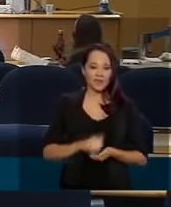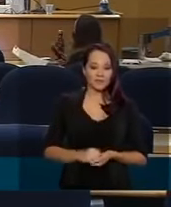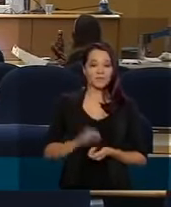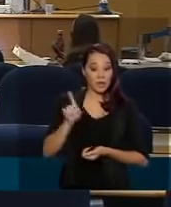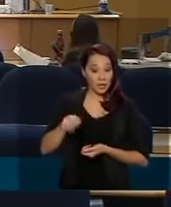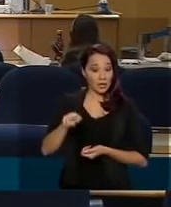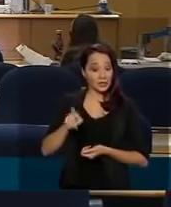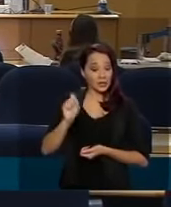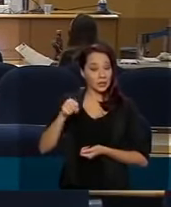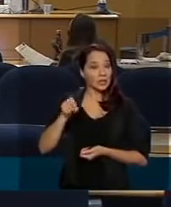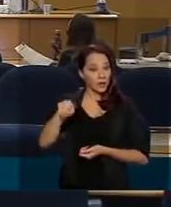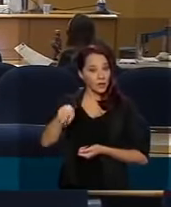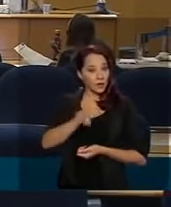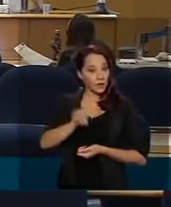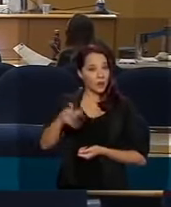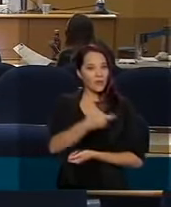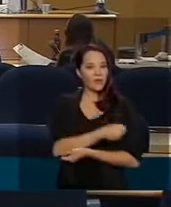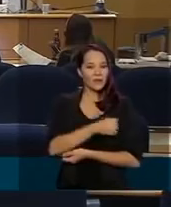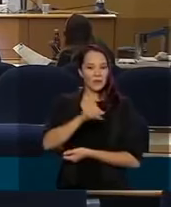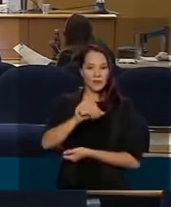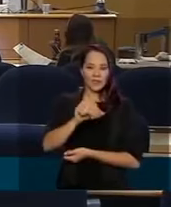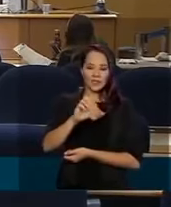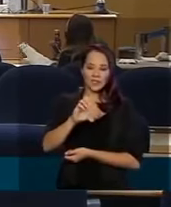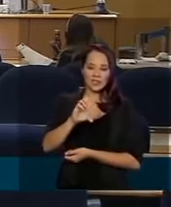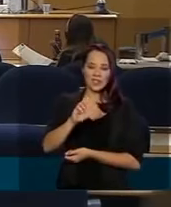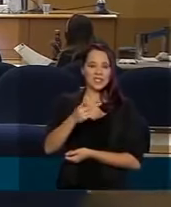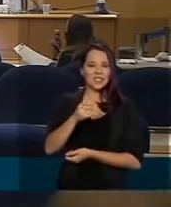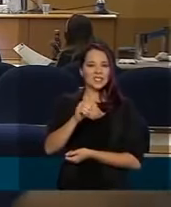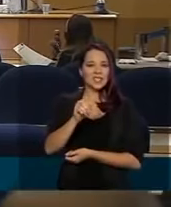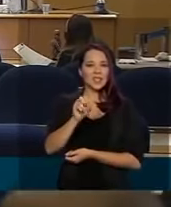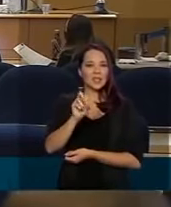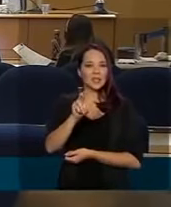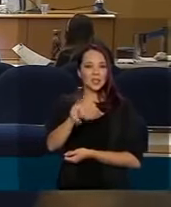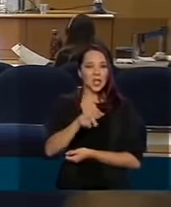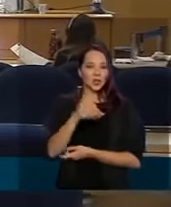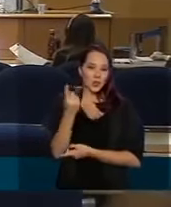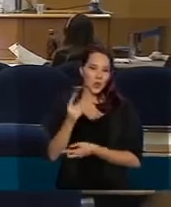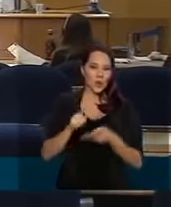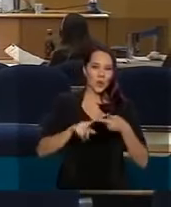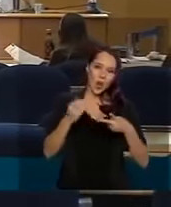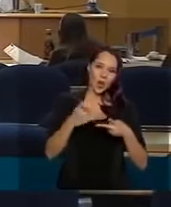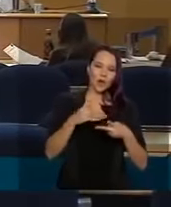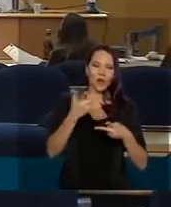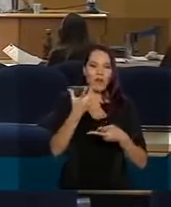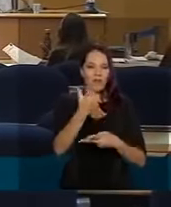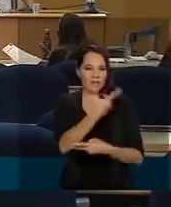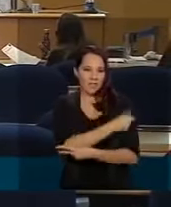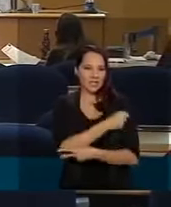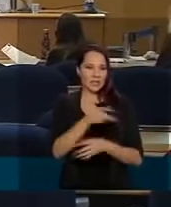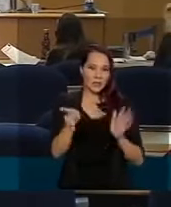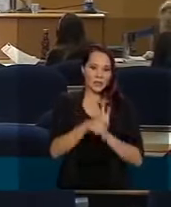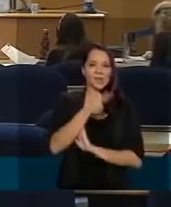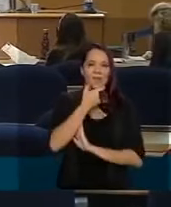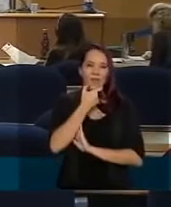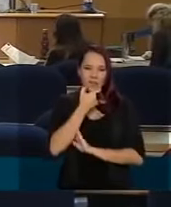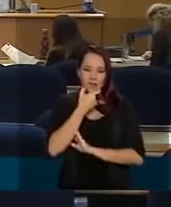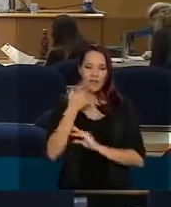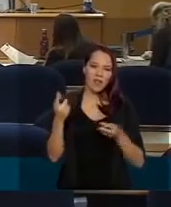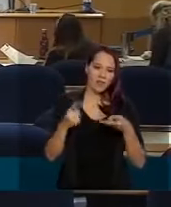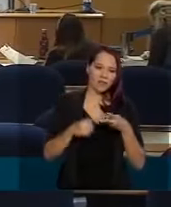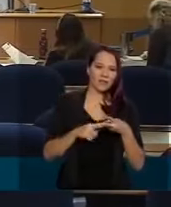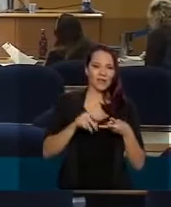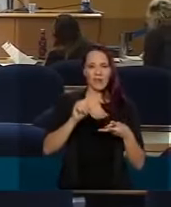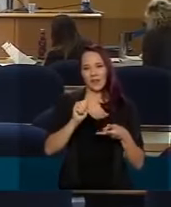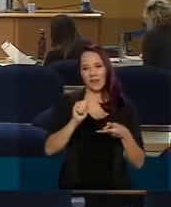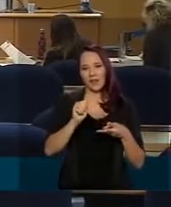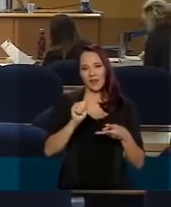vacina. Alguns chamam de Chadox 1, ou vacina de Oxford, ou vacina da Inglaterra, ou a vacina da AstraZeneca. É esse